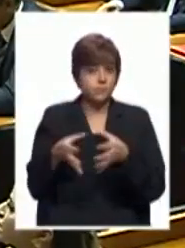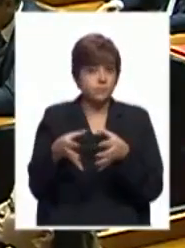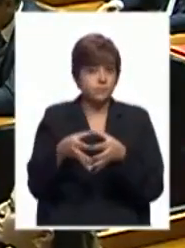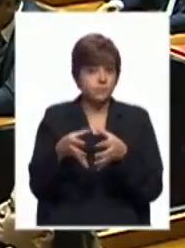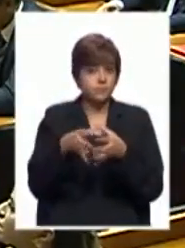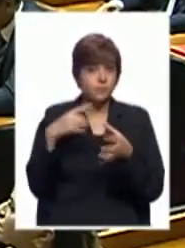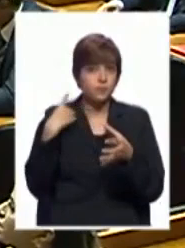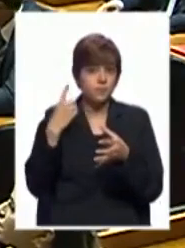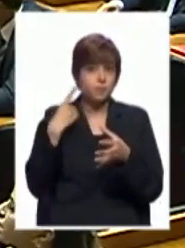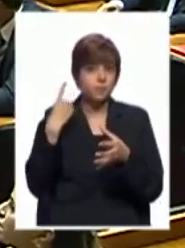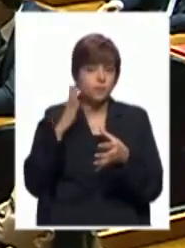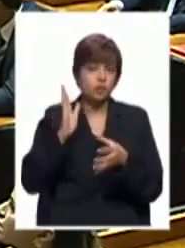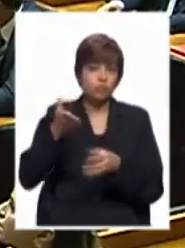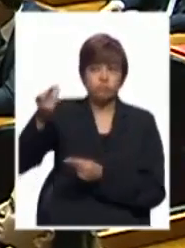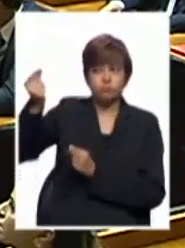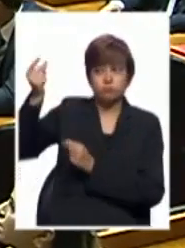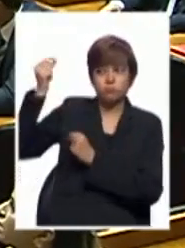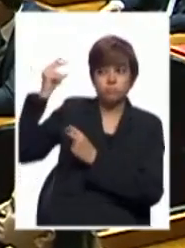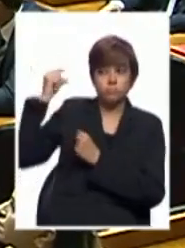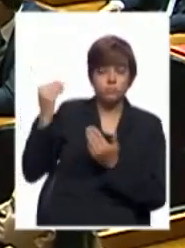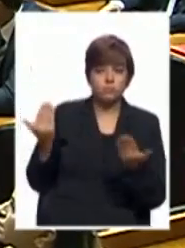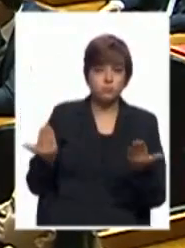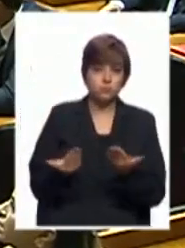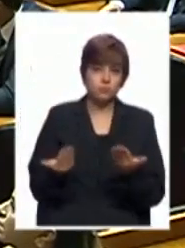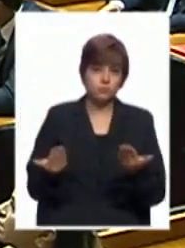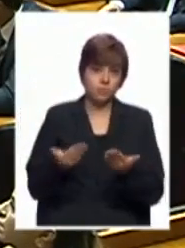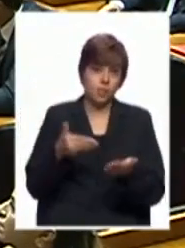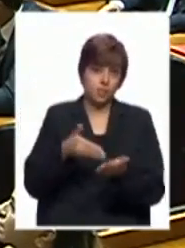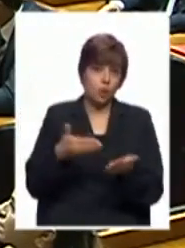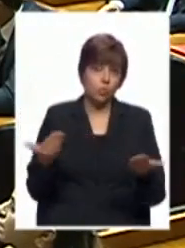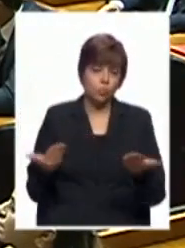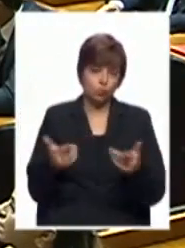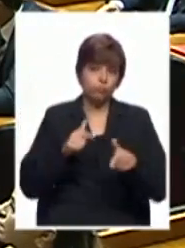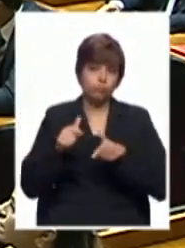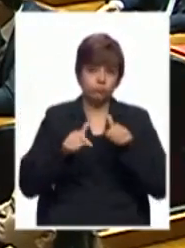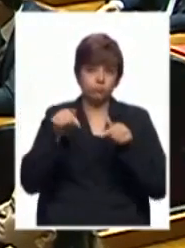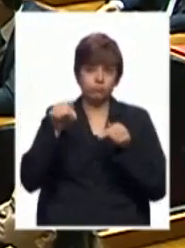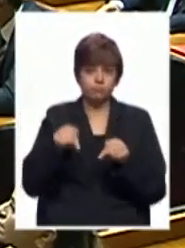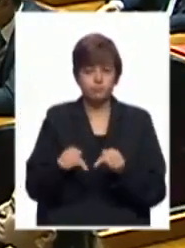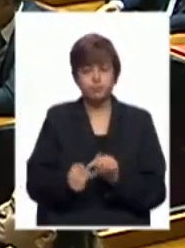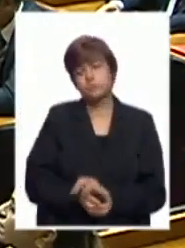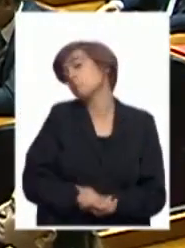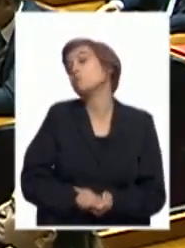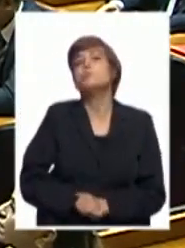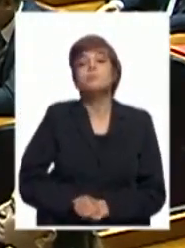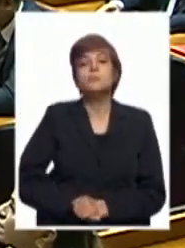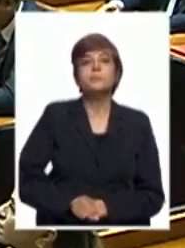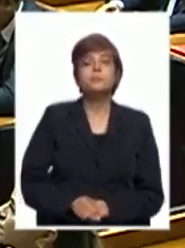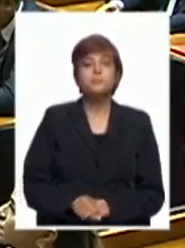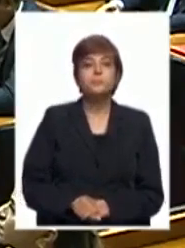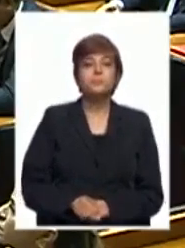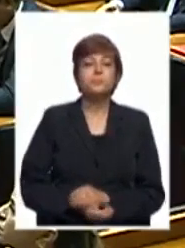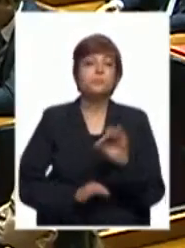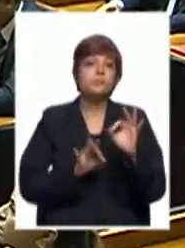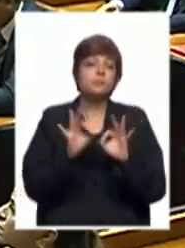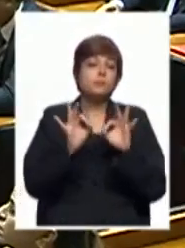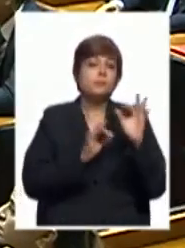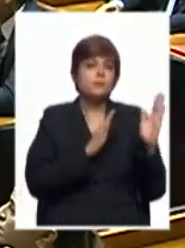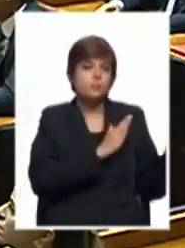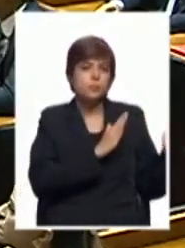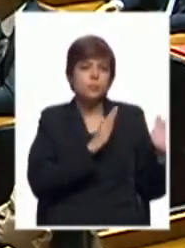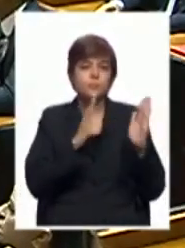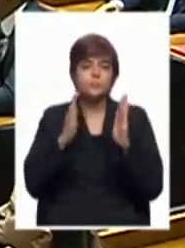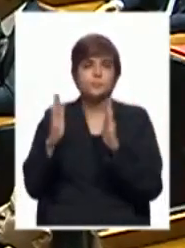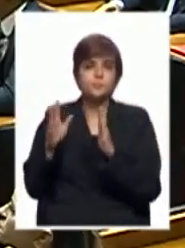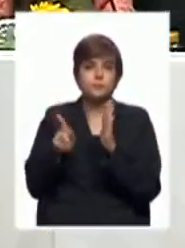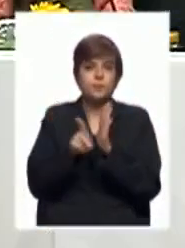deputados veteranos, já com alguns mandatos na casa. Marco Antônio, lembrando que o processo de